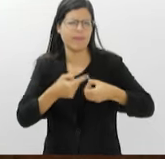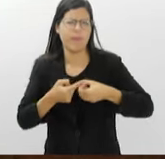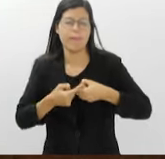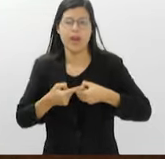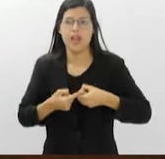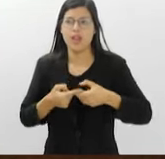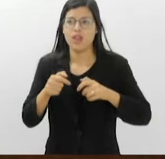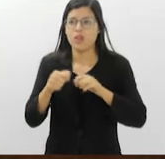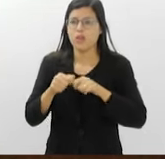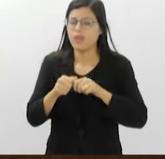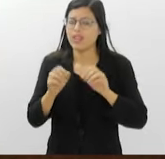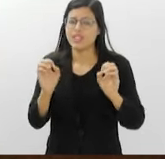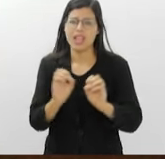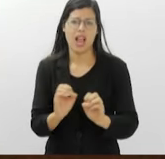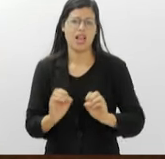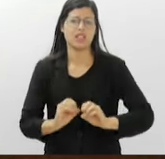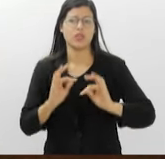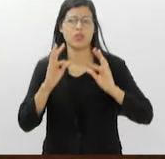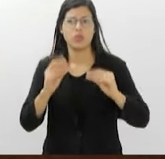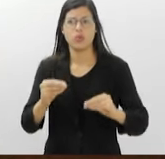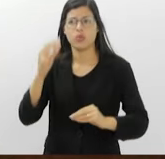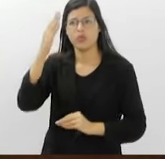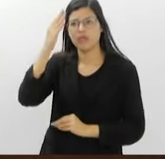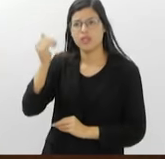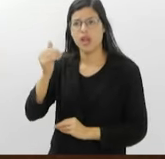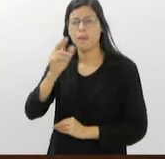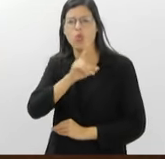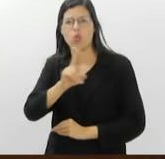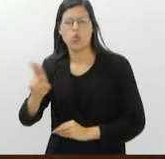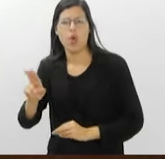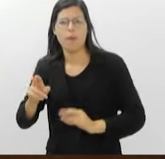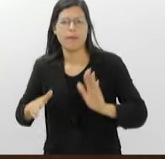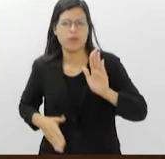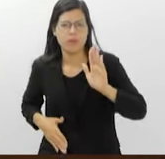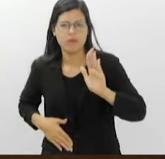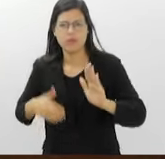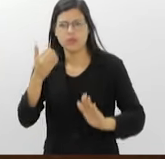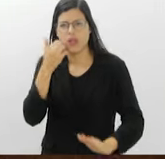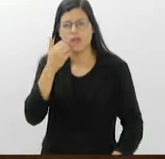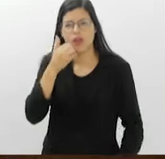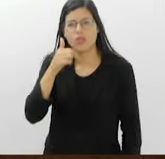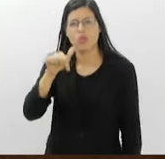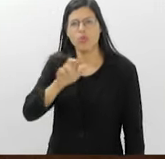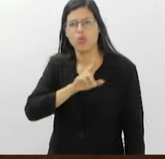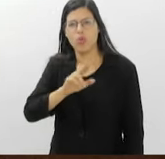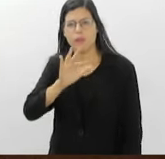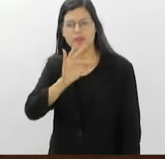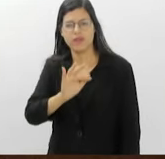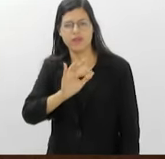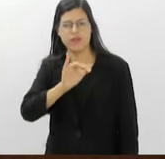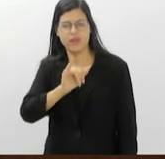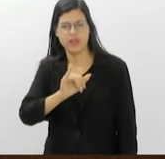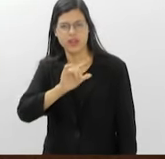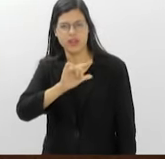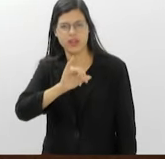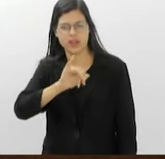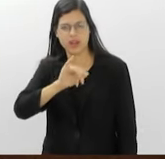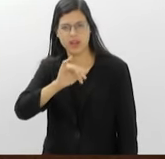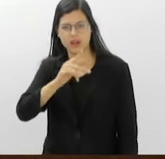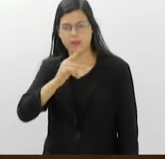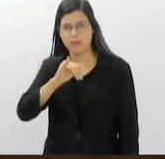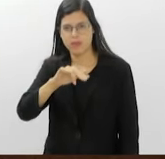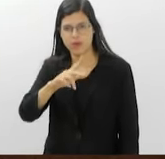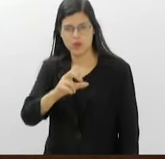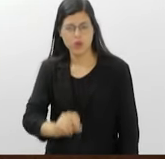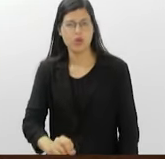sabe o nome do vagabundo, que é o tal de Filipinho, conhecido como Dornelas, que tem aterrorizado a população ali de Auschwitz,